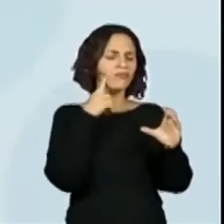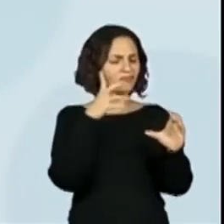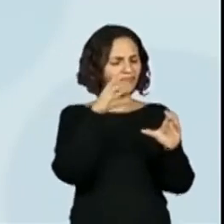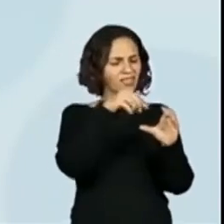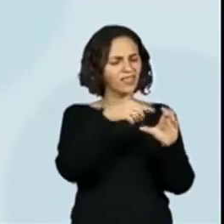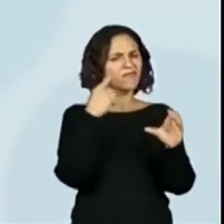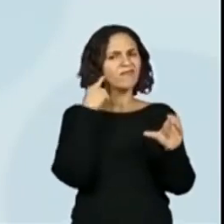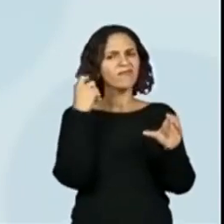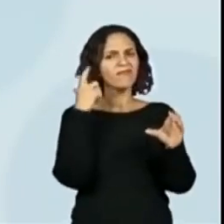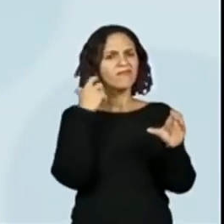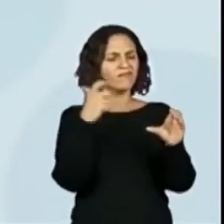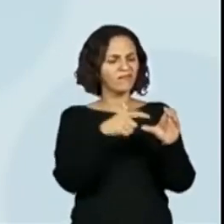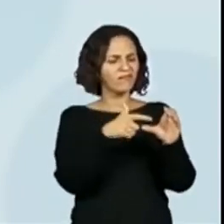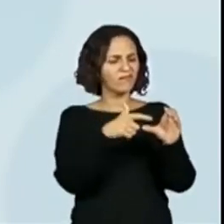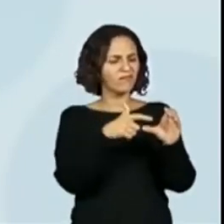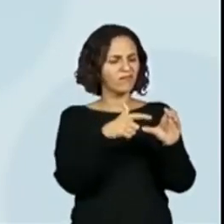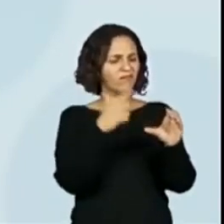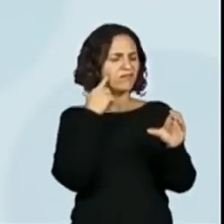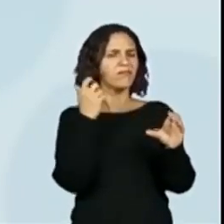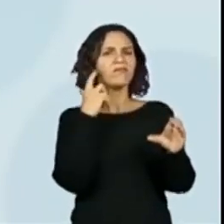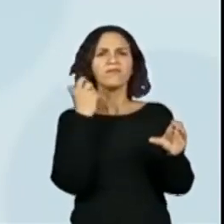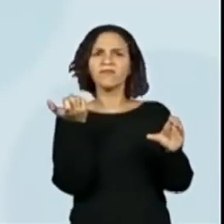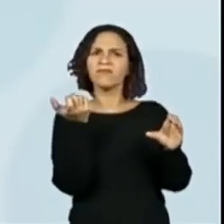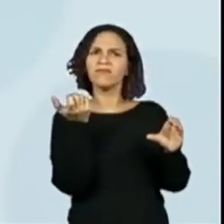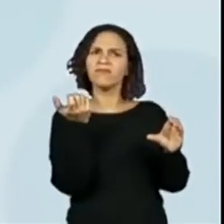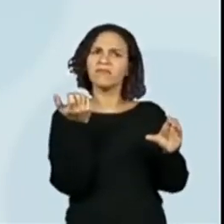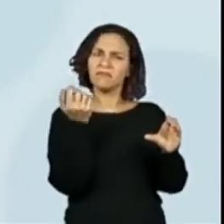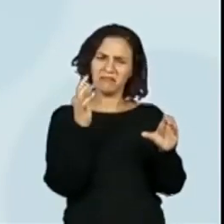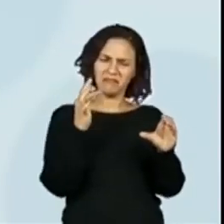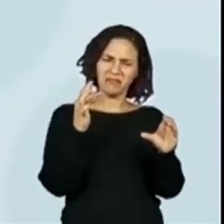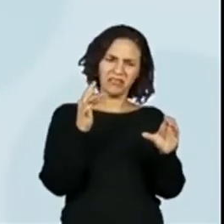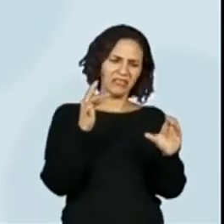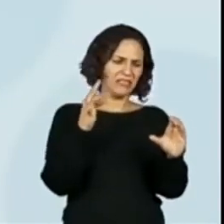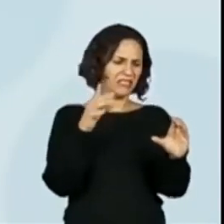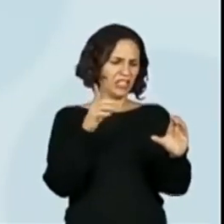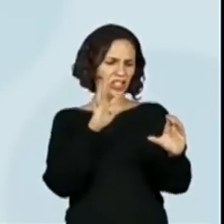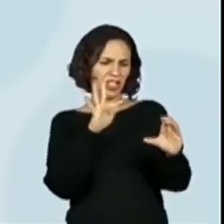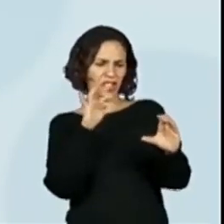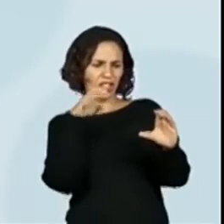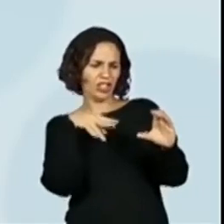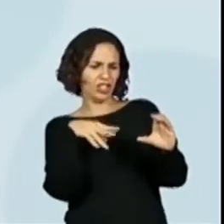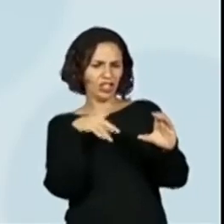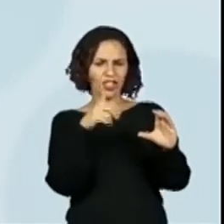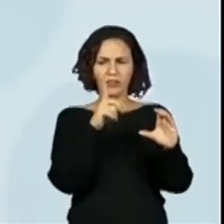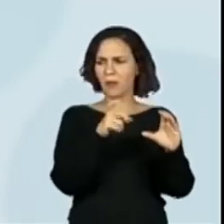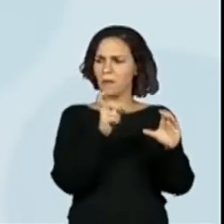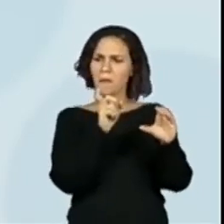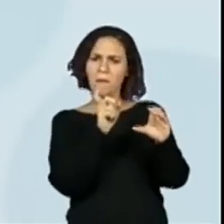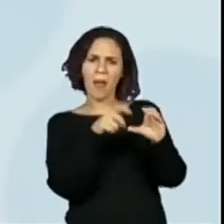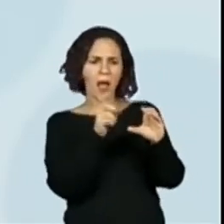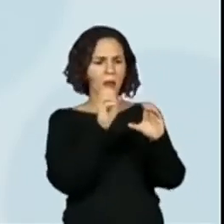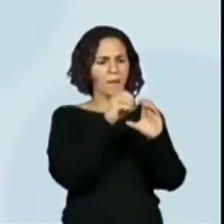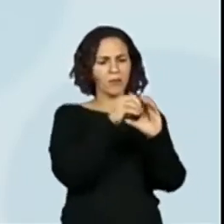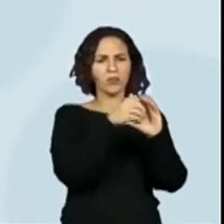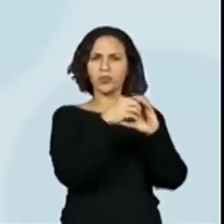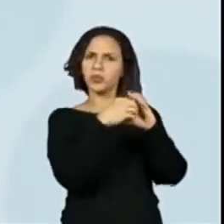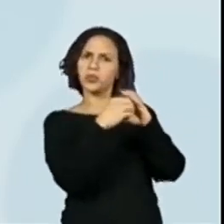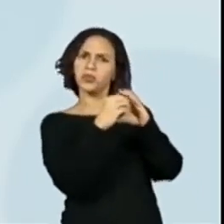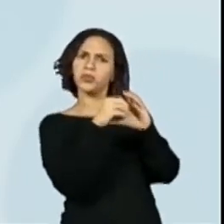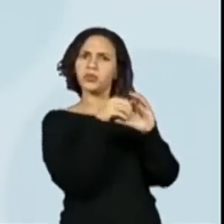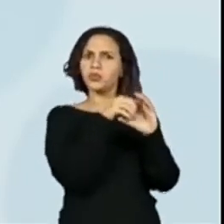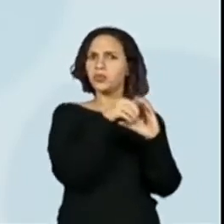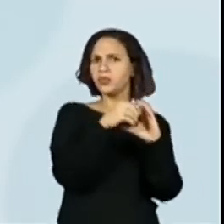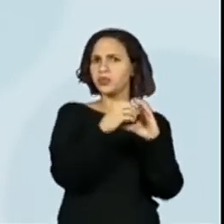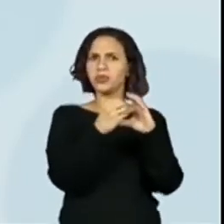tucumã. Assim, tem, tch, tch, tch, tem,